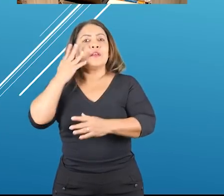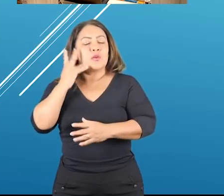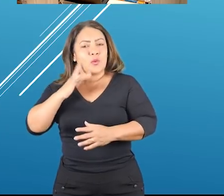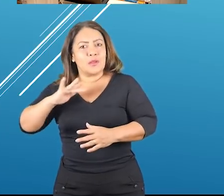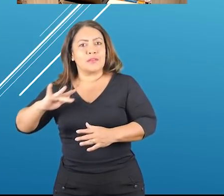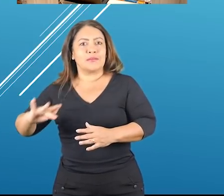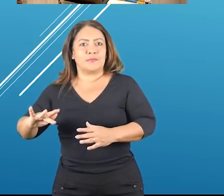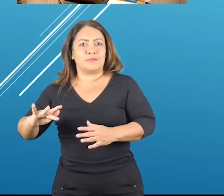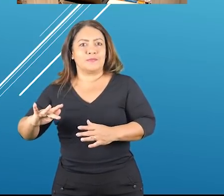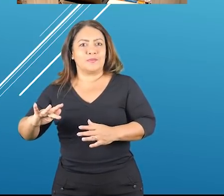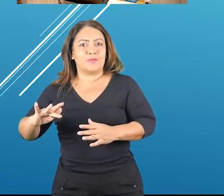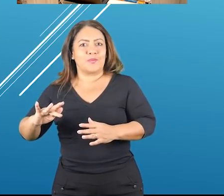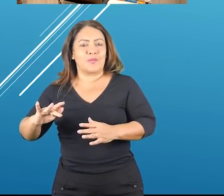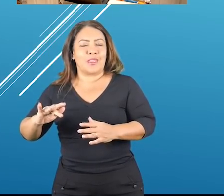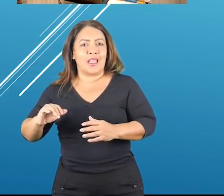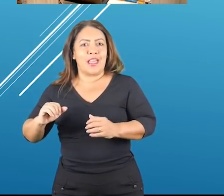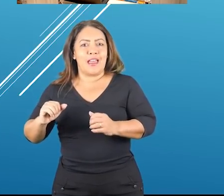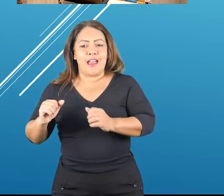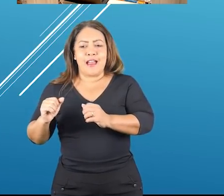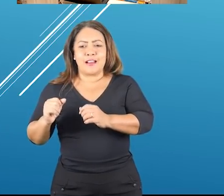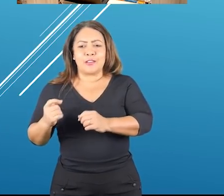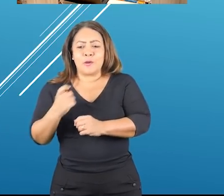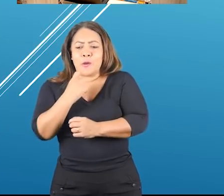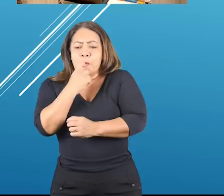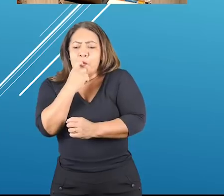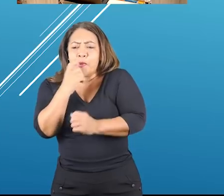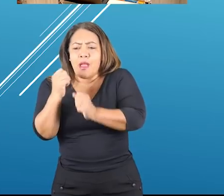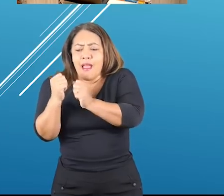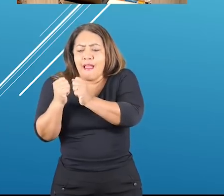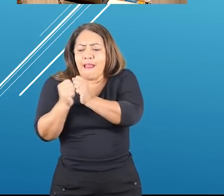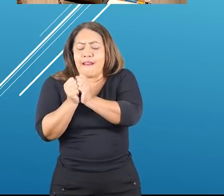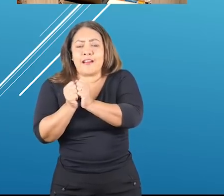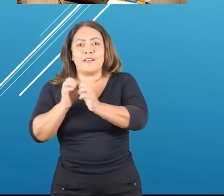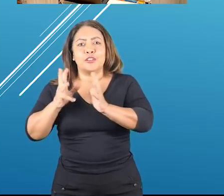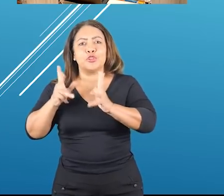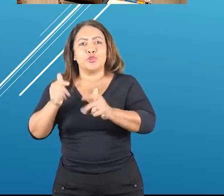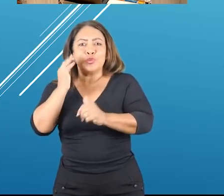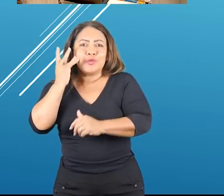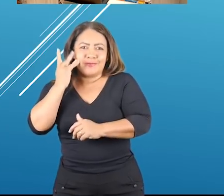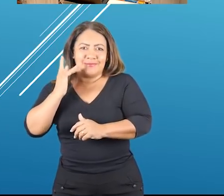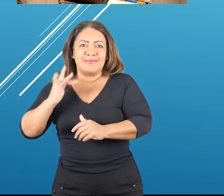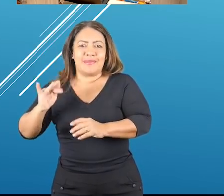crianças, Estreitar os vínculos é uma orientação